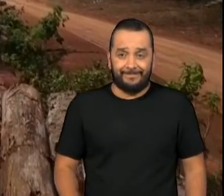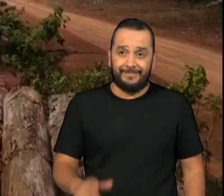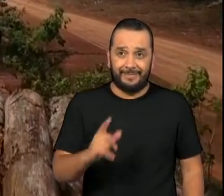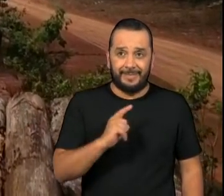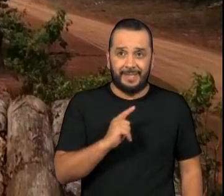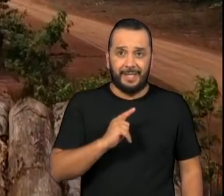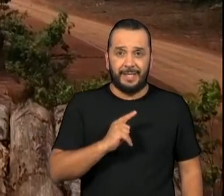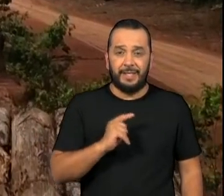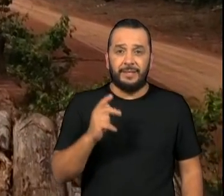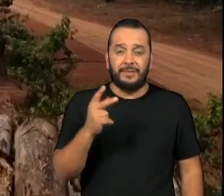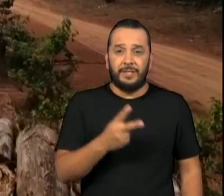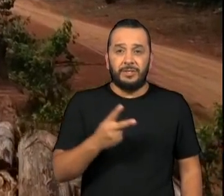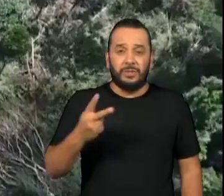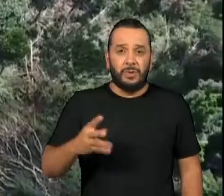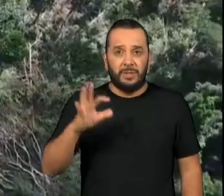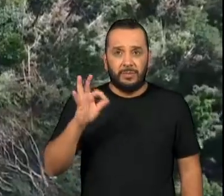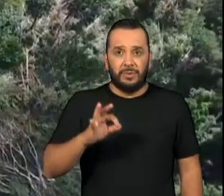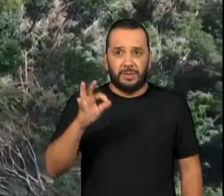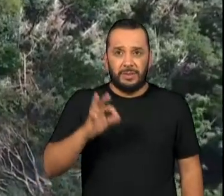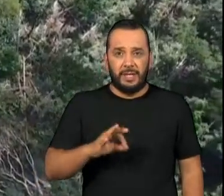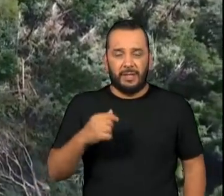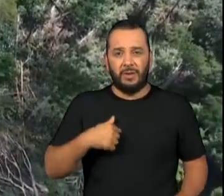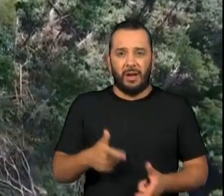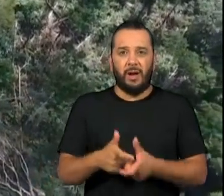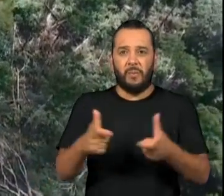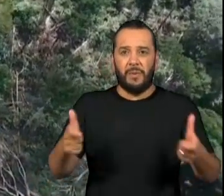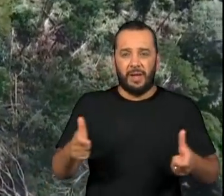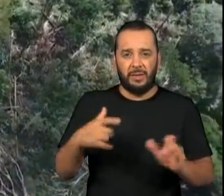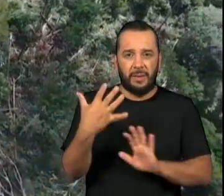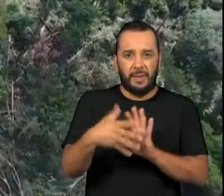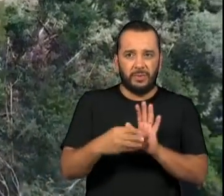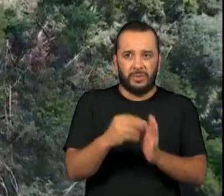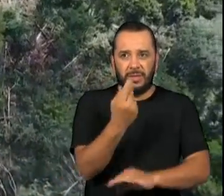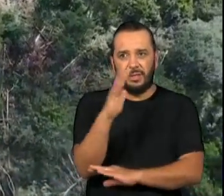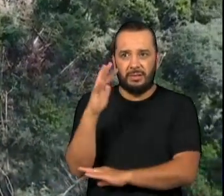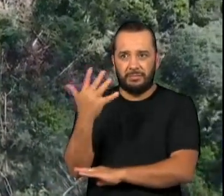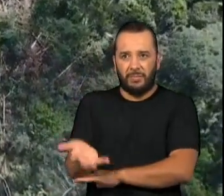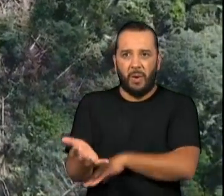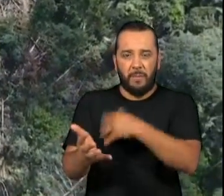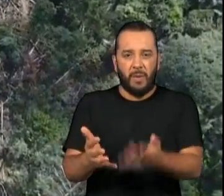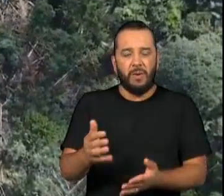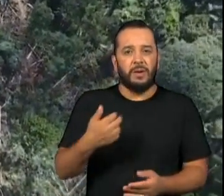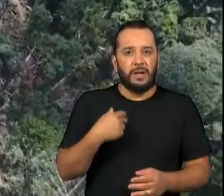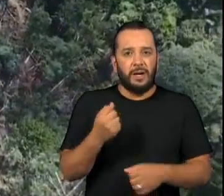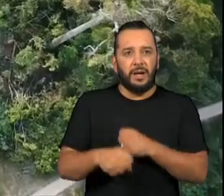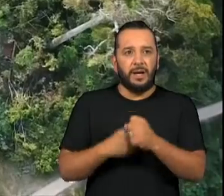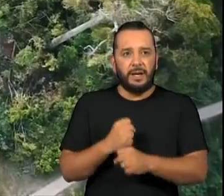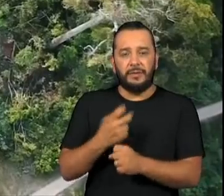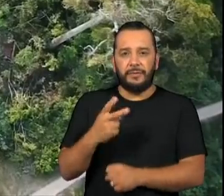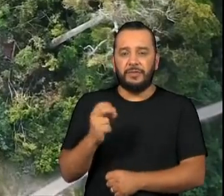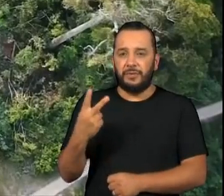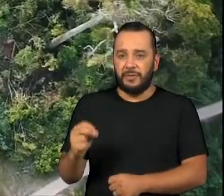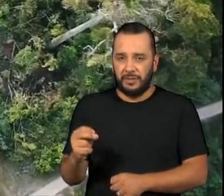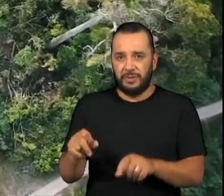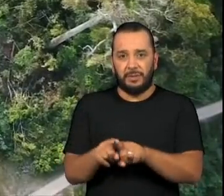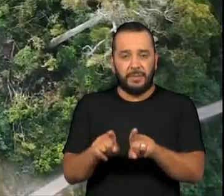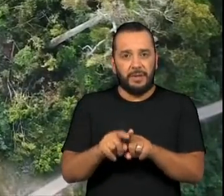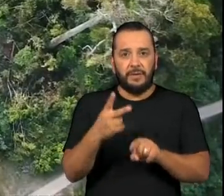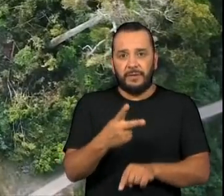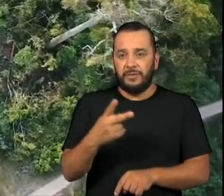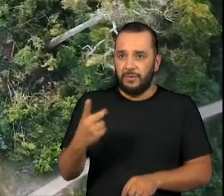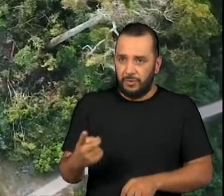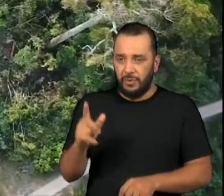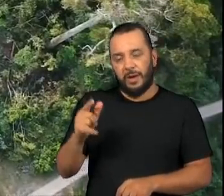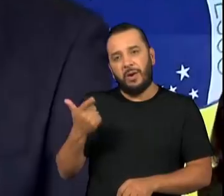de 22% no desmatamento da Amazônia entre 2020 e 2021 foi outro